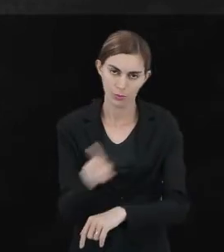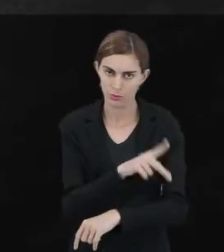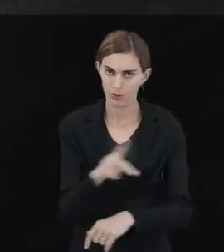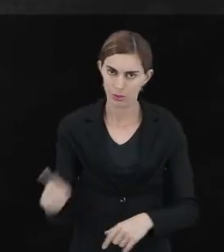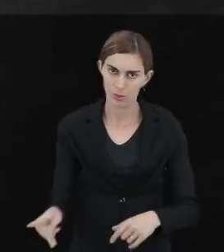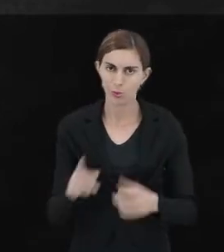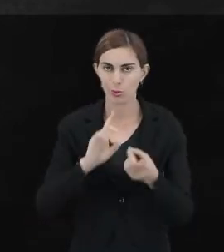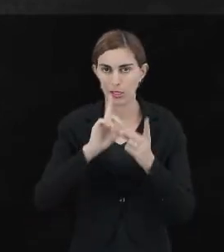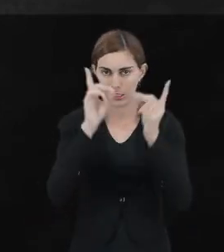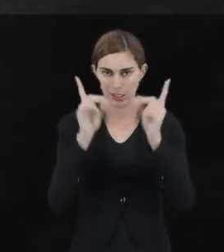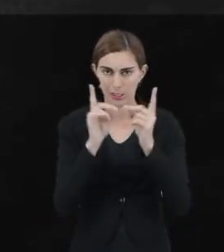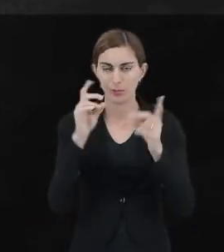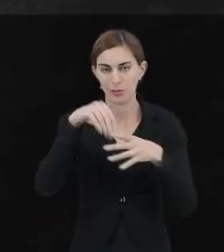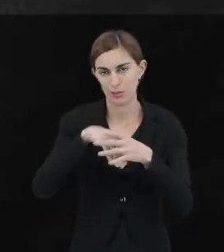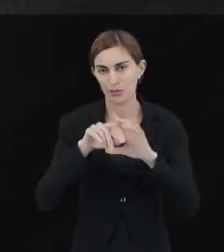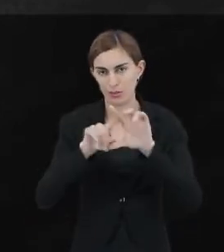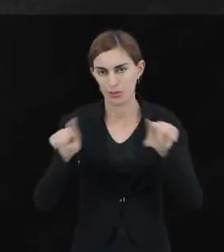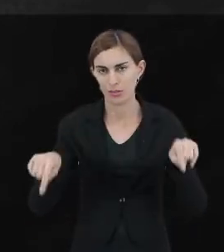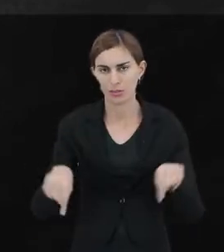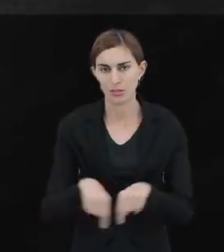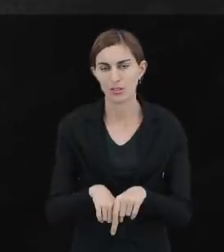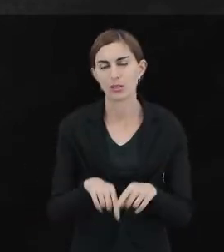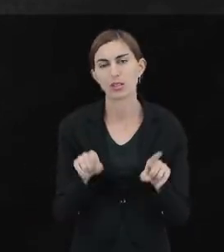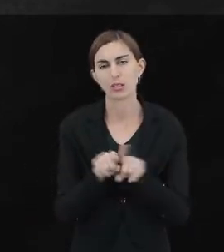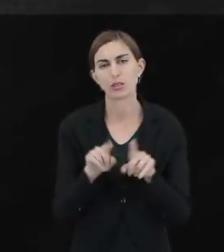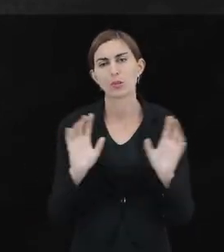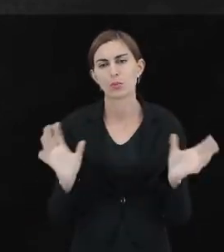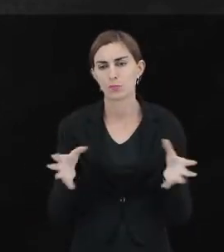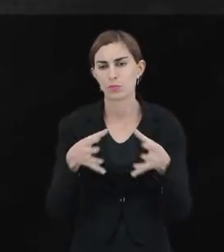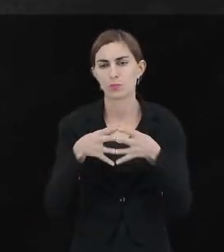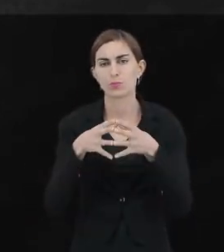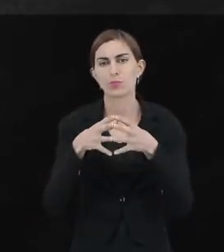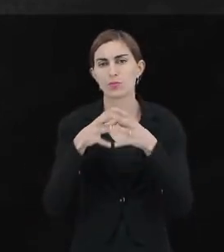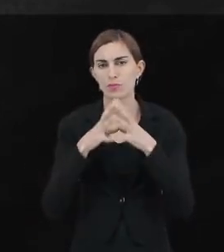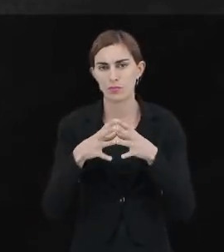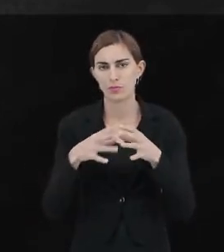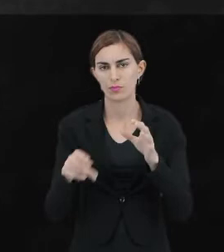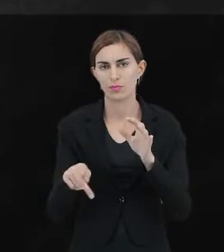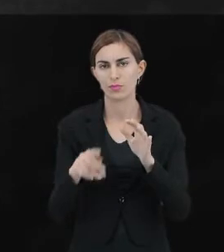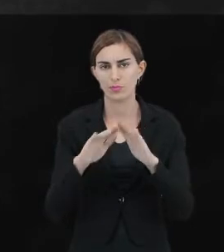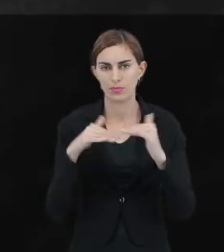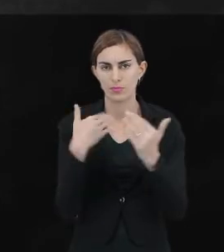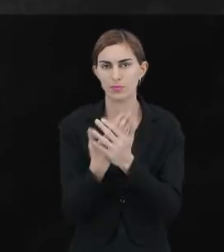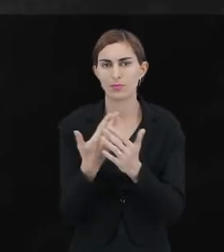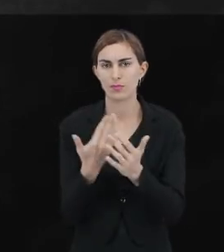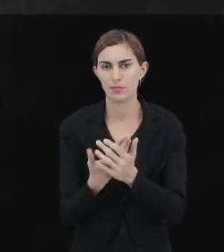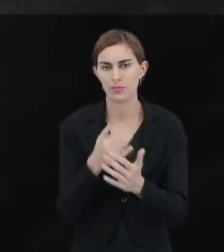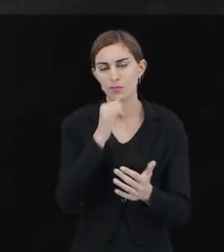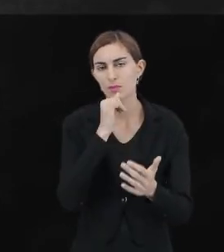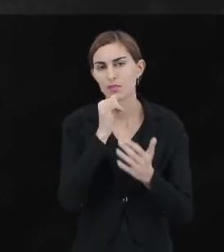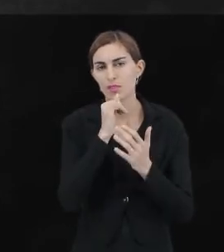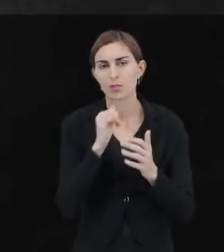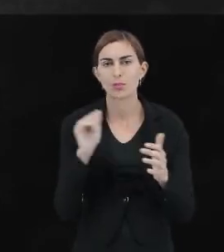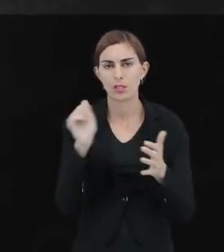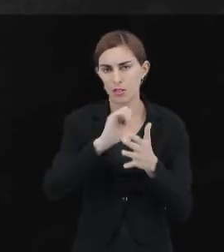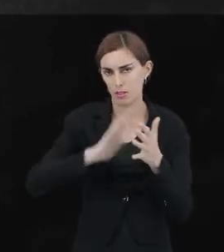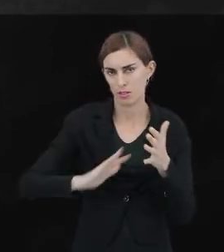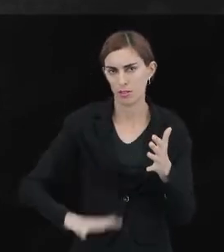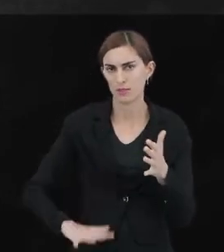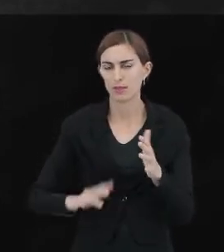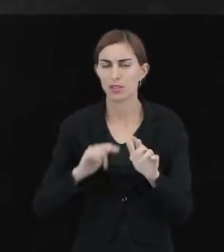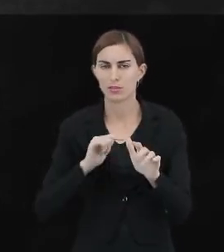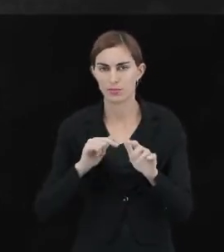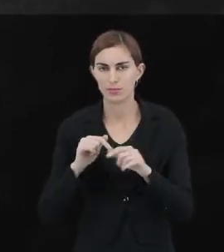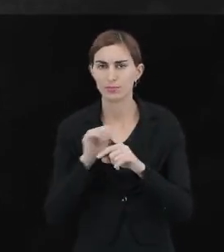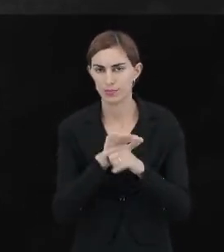professor na dinâmica interna da sala de aula, mas também no conjunto da escola. Um exemplo: as atividades oferecidas